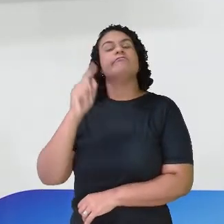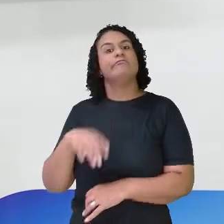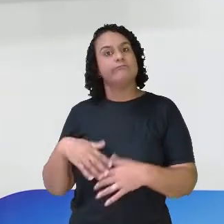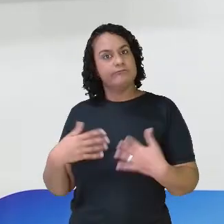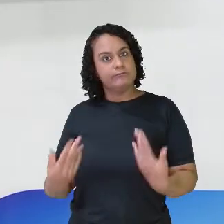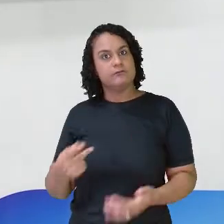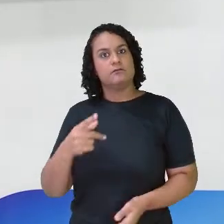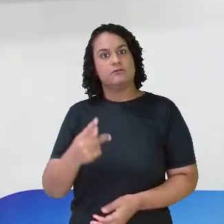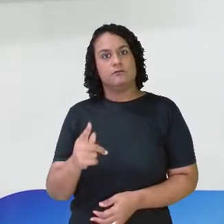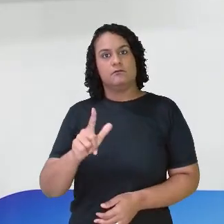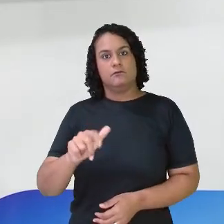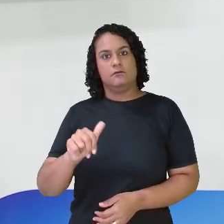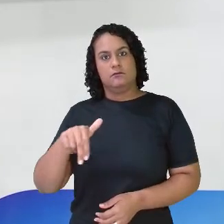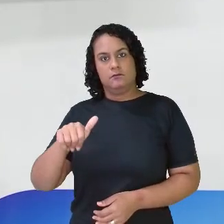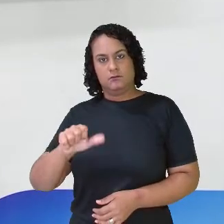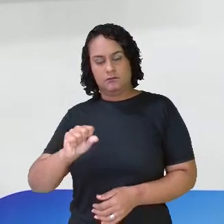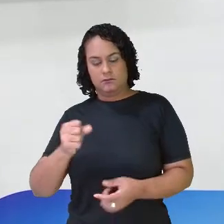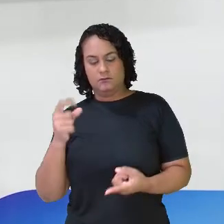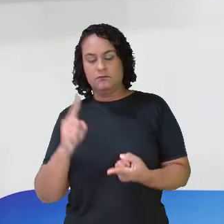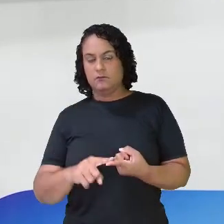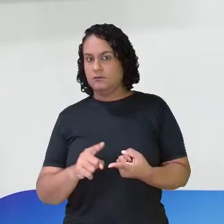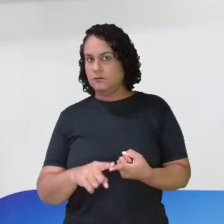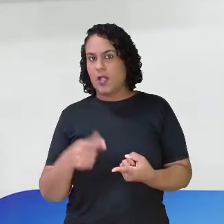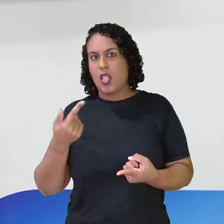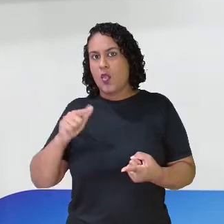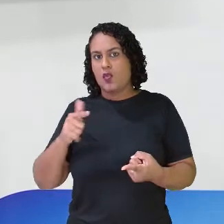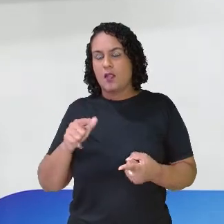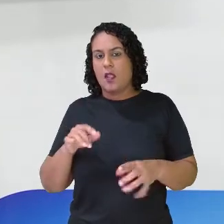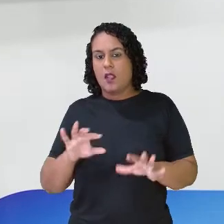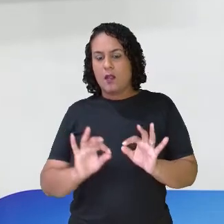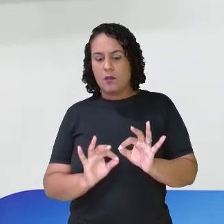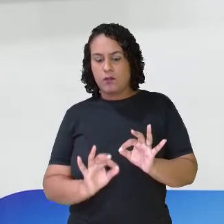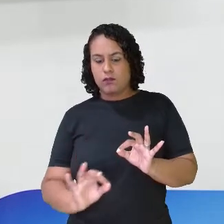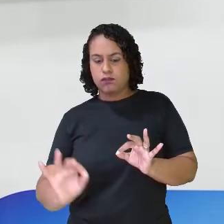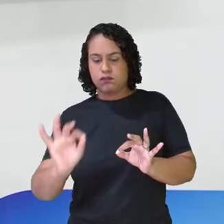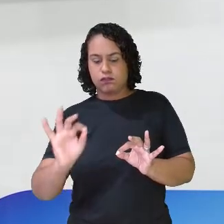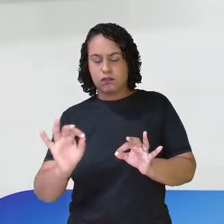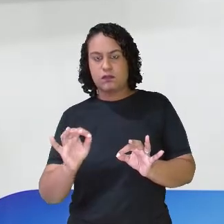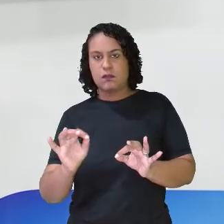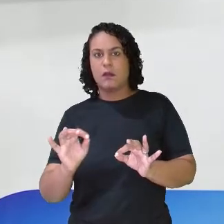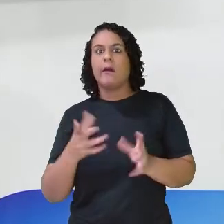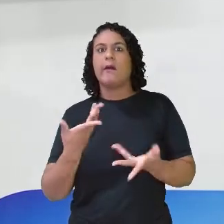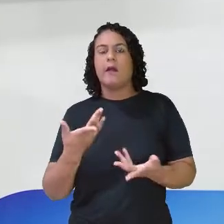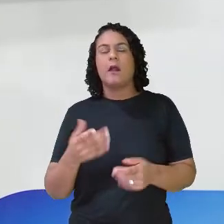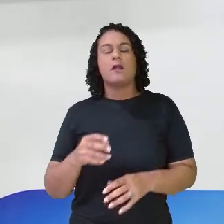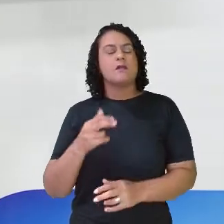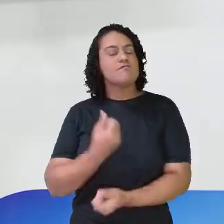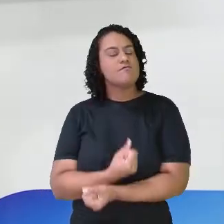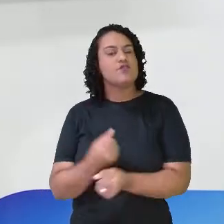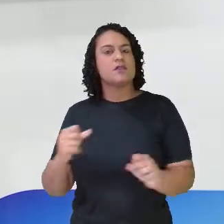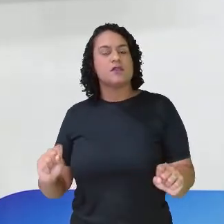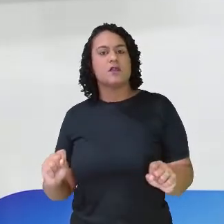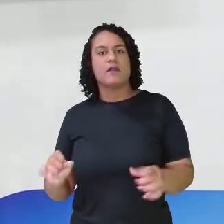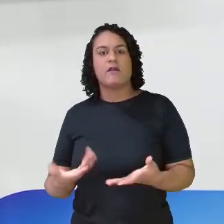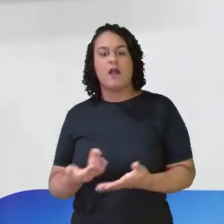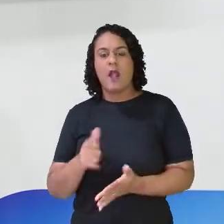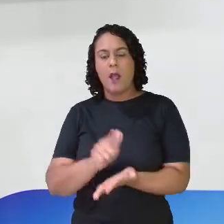plana, ela tem disso. Ela não tem volume. Então, seria impossível encher a minha folha de